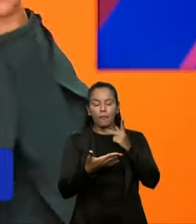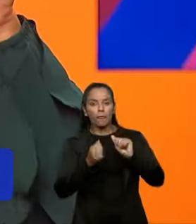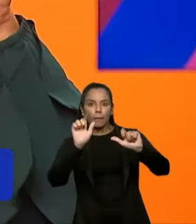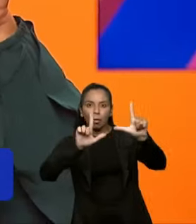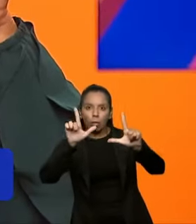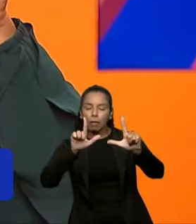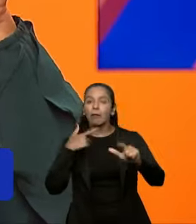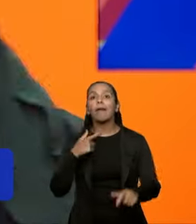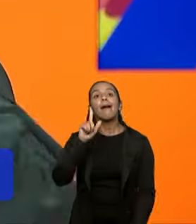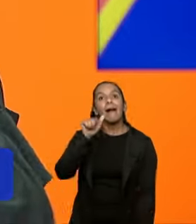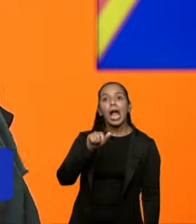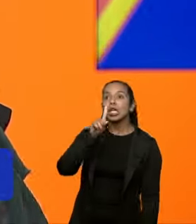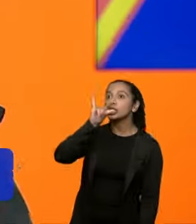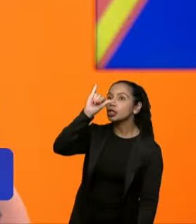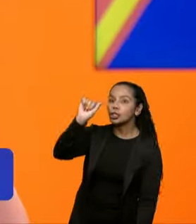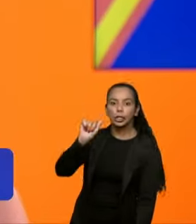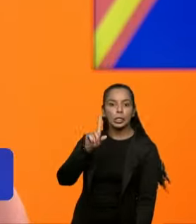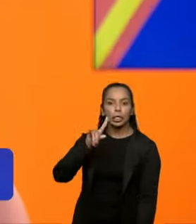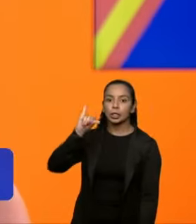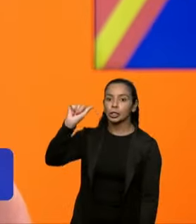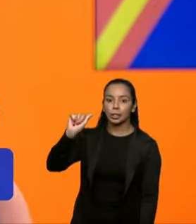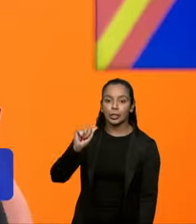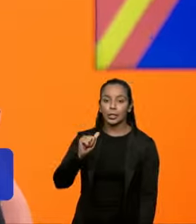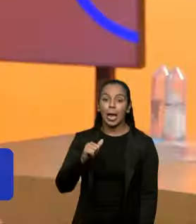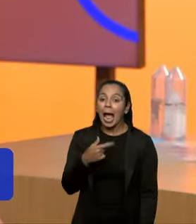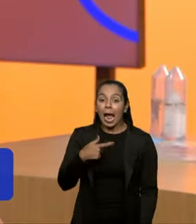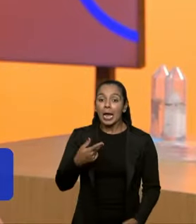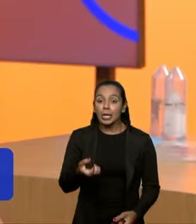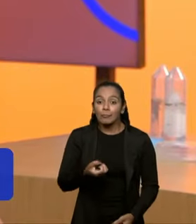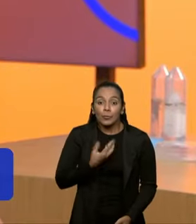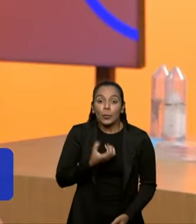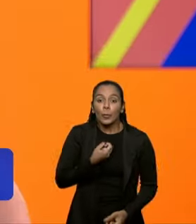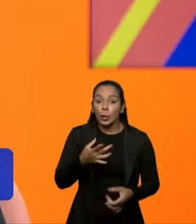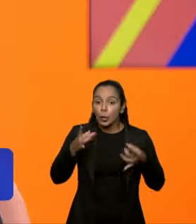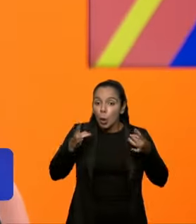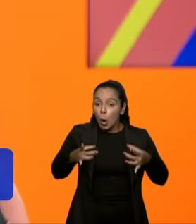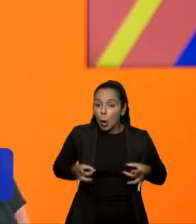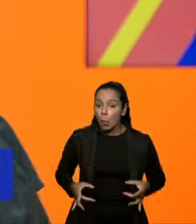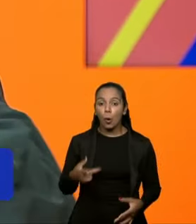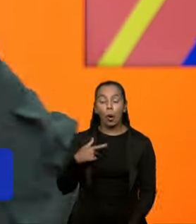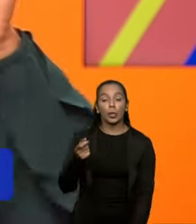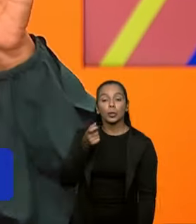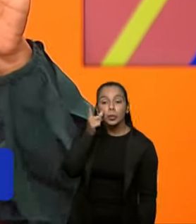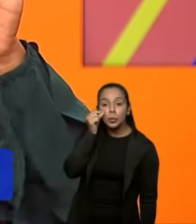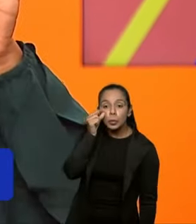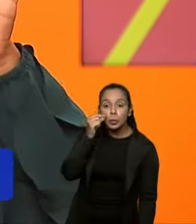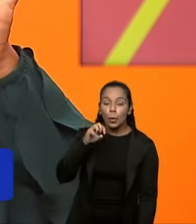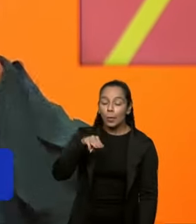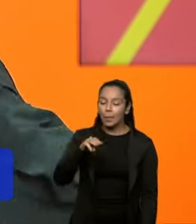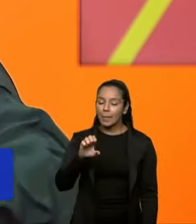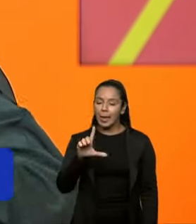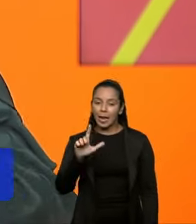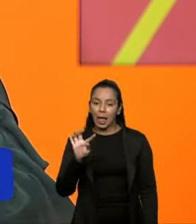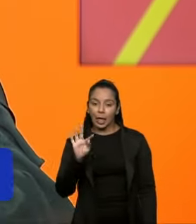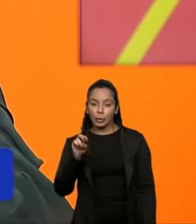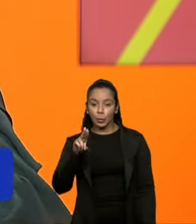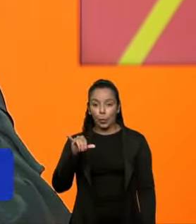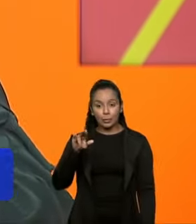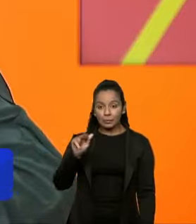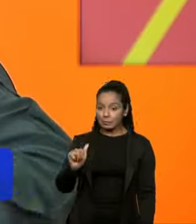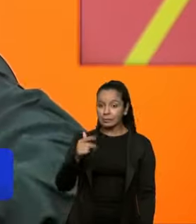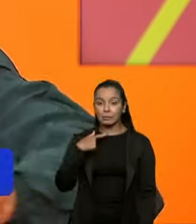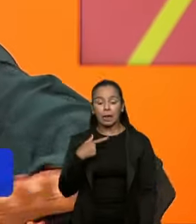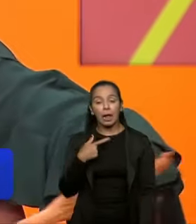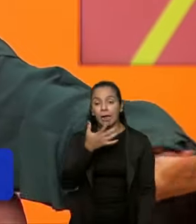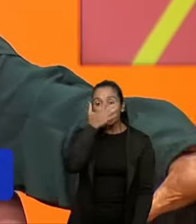é dia, não produz o hormônio do sono, não produz a melatonina porque você tem que ficar acordado. E as pessoas